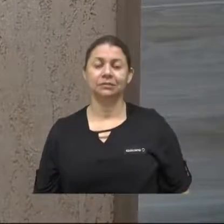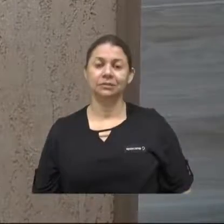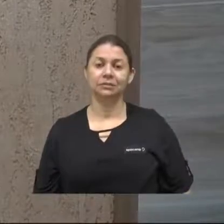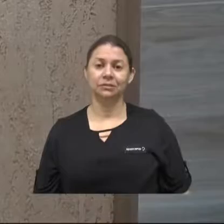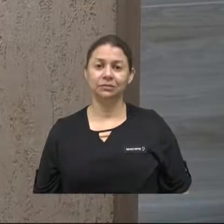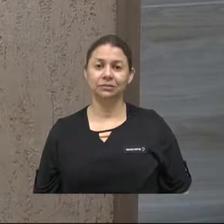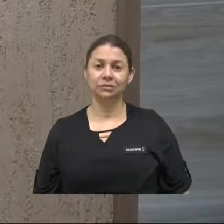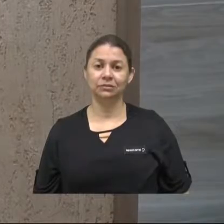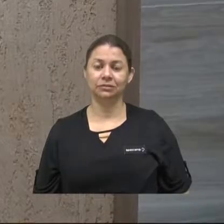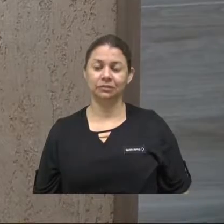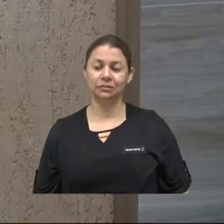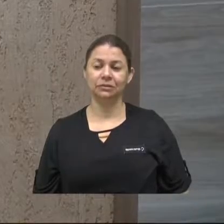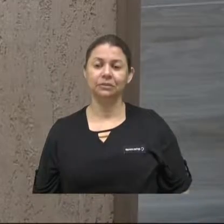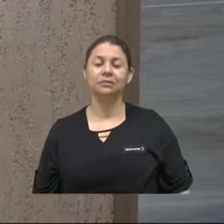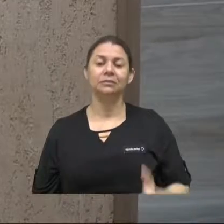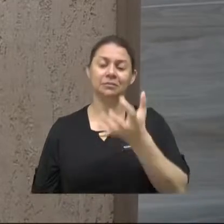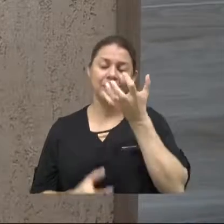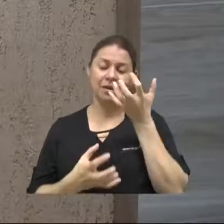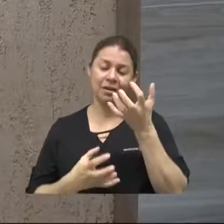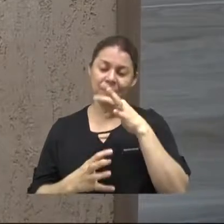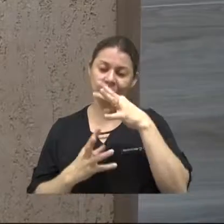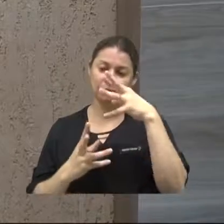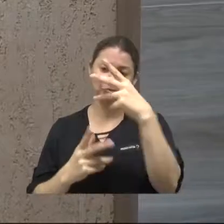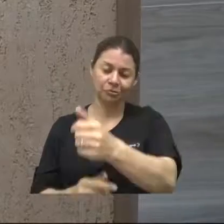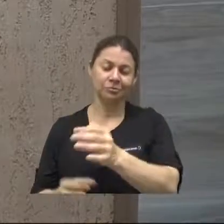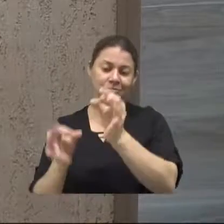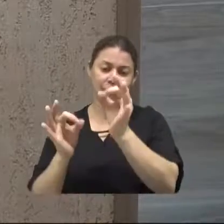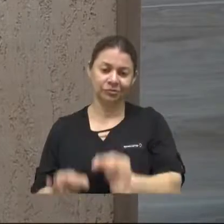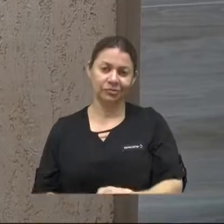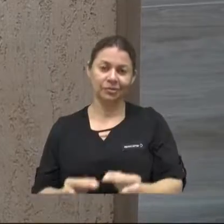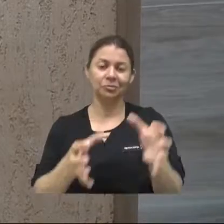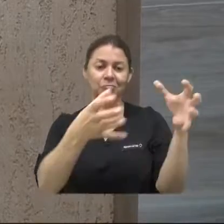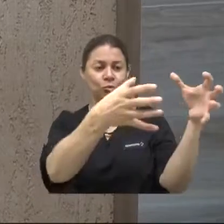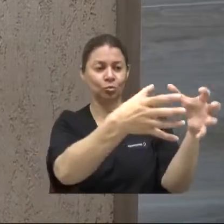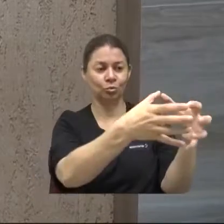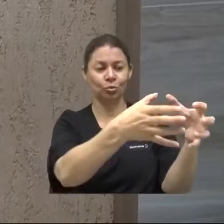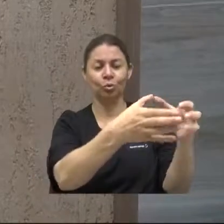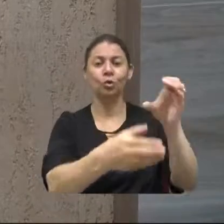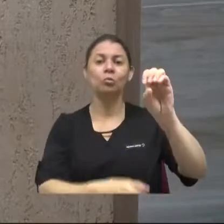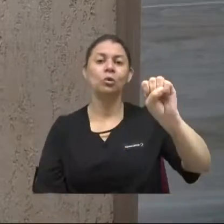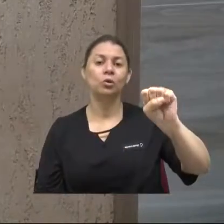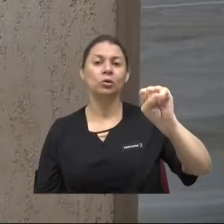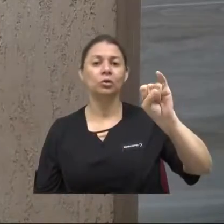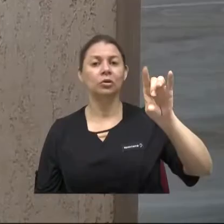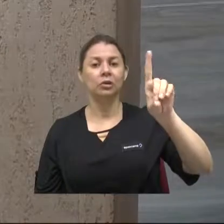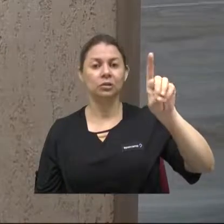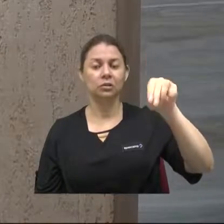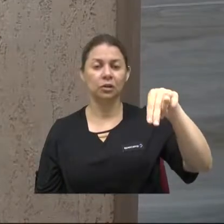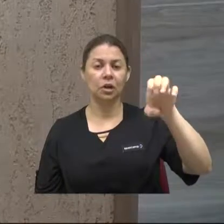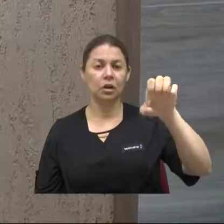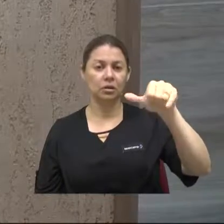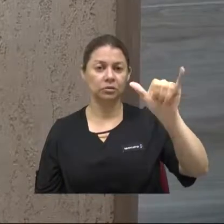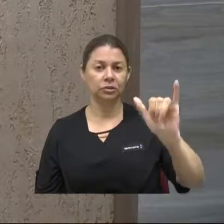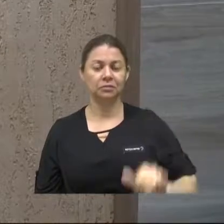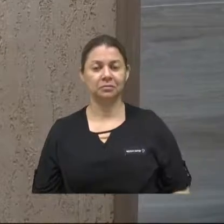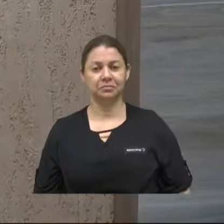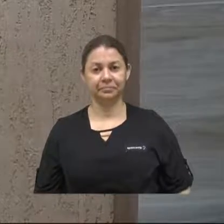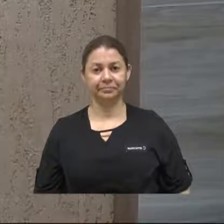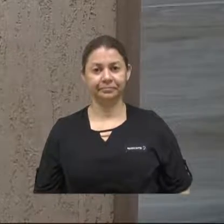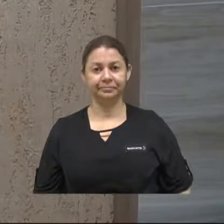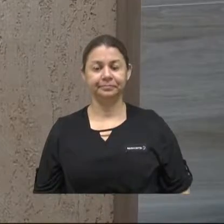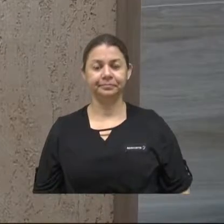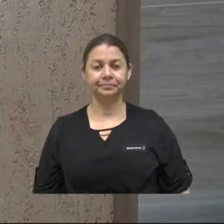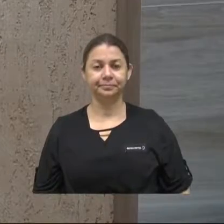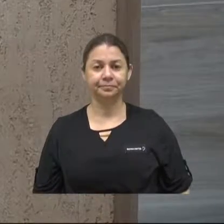desta casa. Eu também faço parte desta casa. Eu também vou depender das atitudes do presidente. Eu